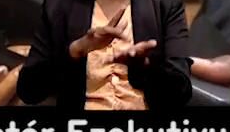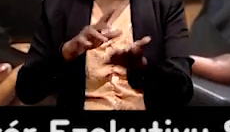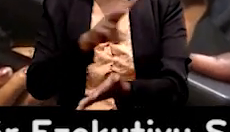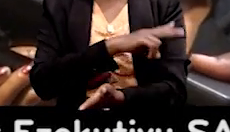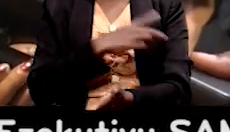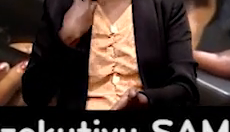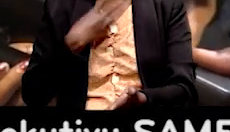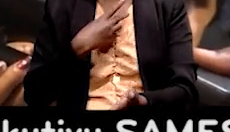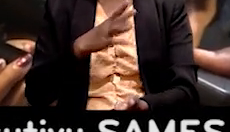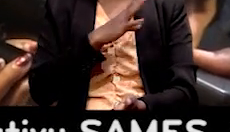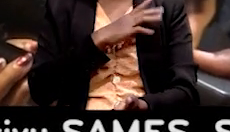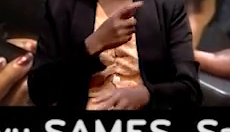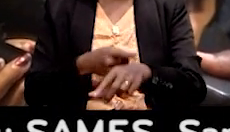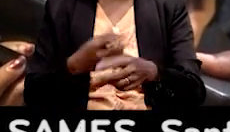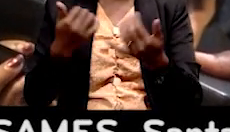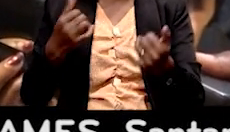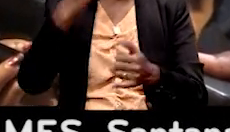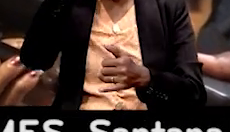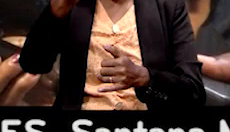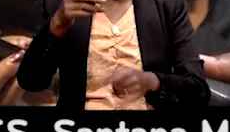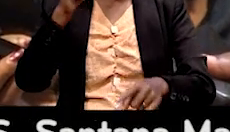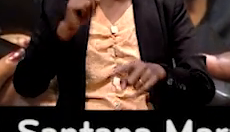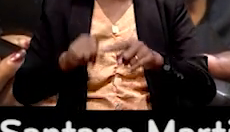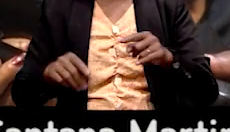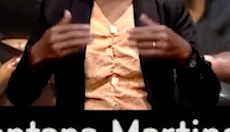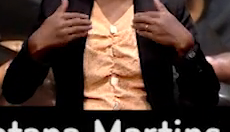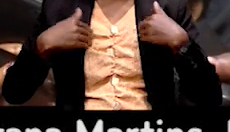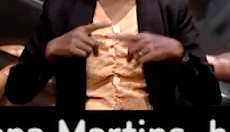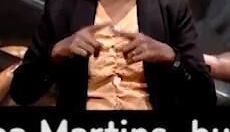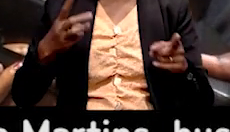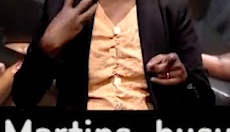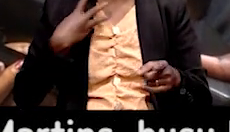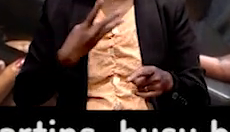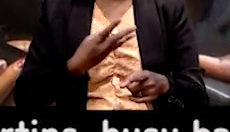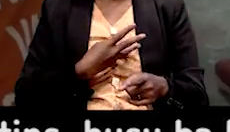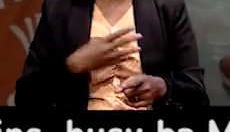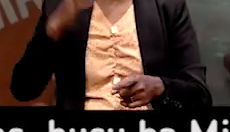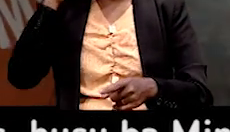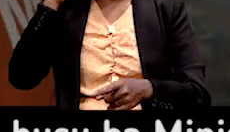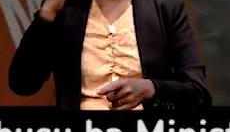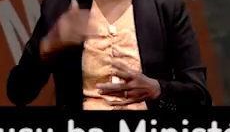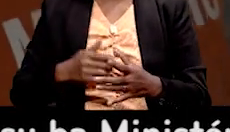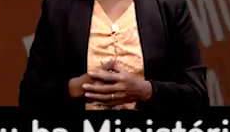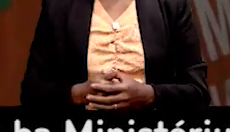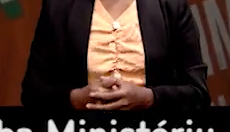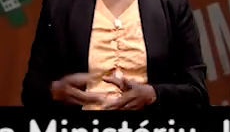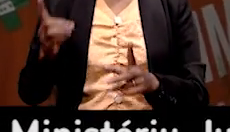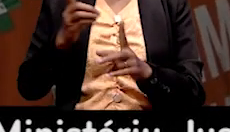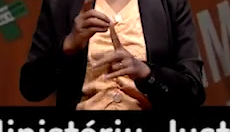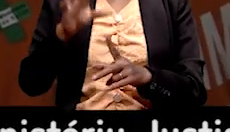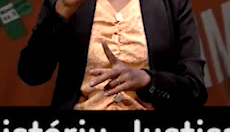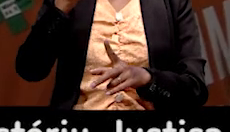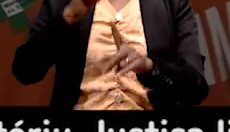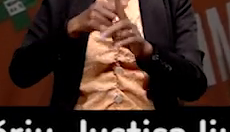que a situação ser né, para hoje lá bela acontece, mas bem, a memos reconhece. To Oloroncia fulano agosto